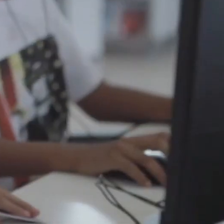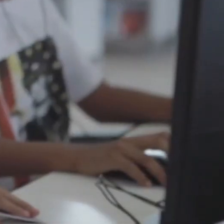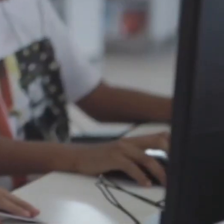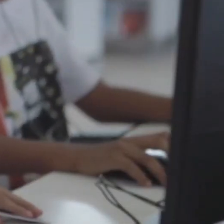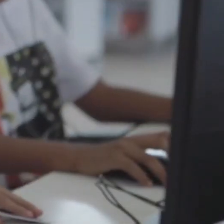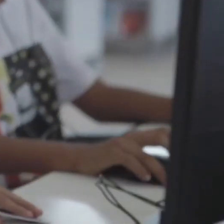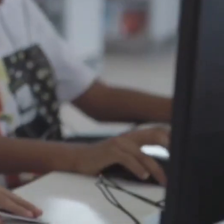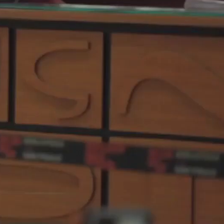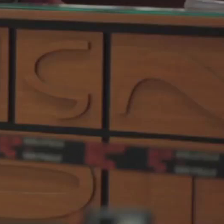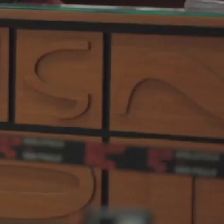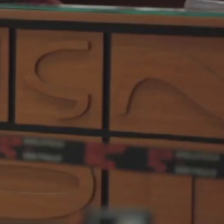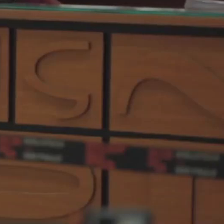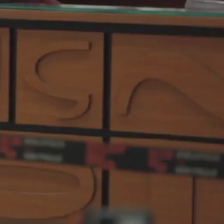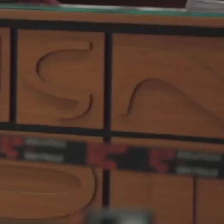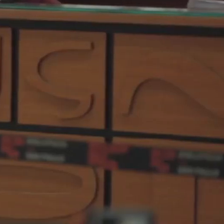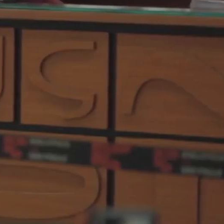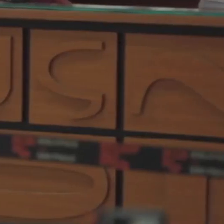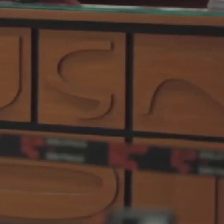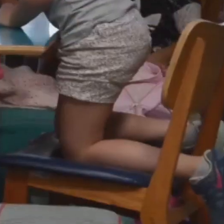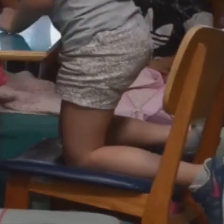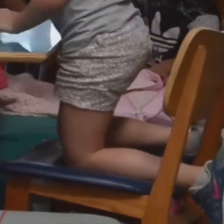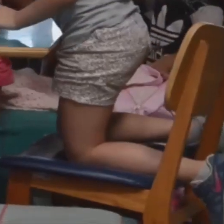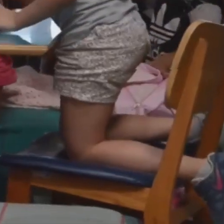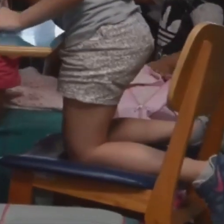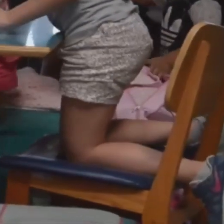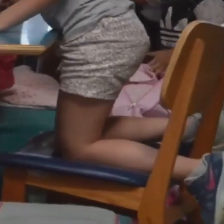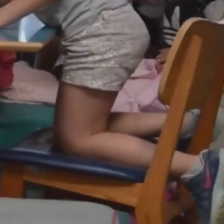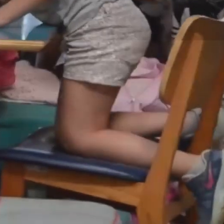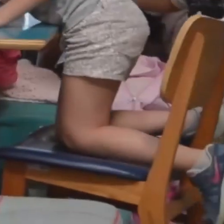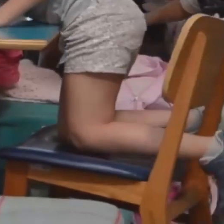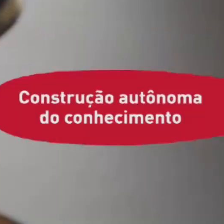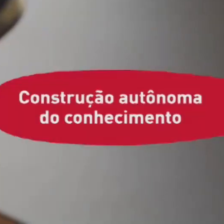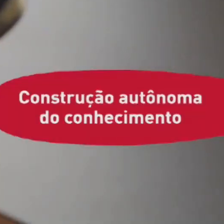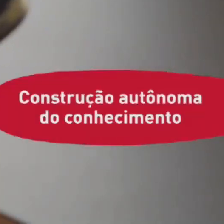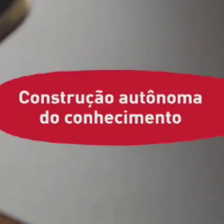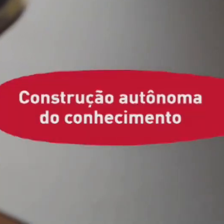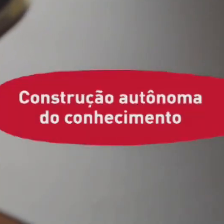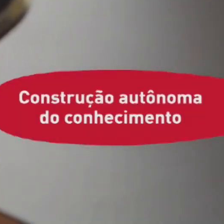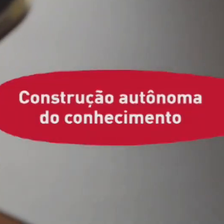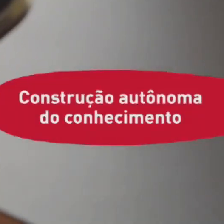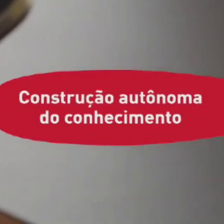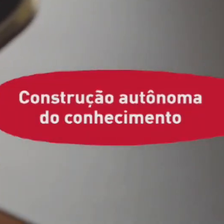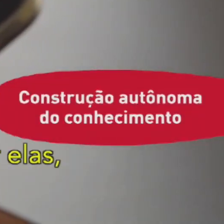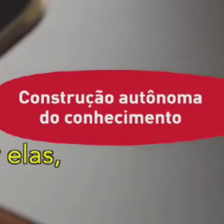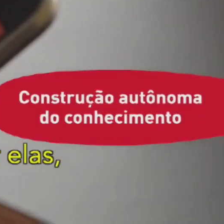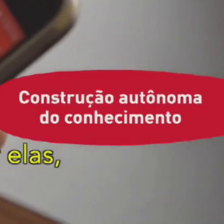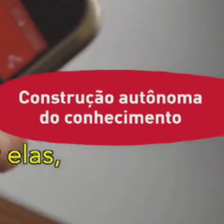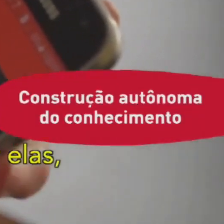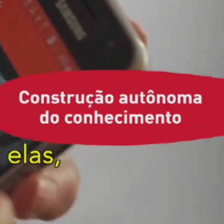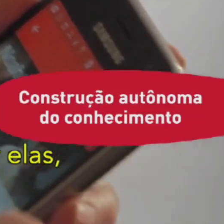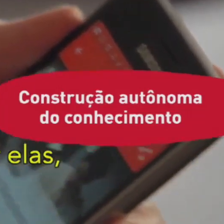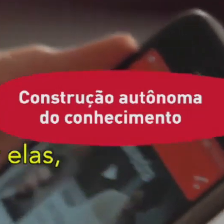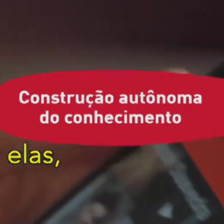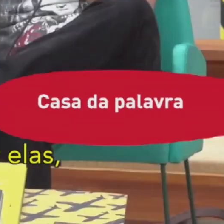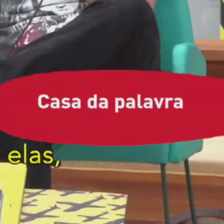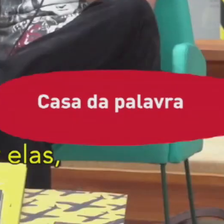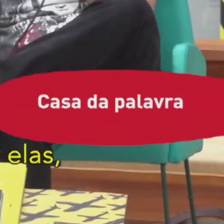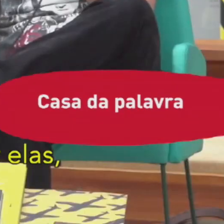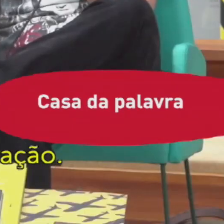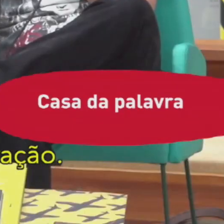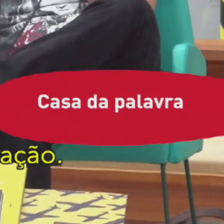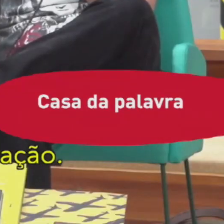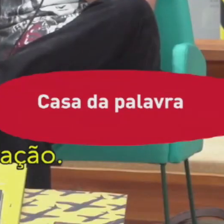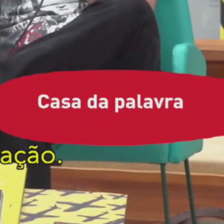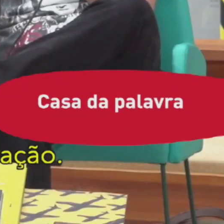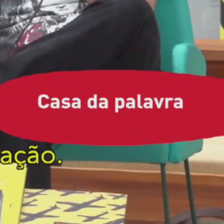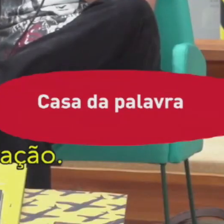Nossas bibliotecas estão em constante transformação, como todo ser vivo. Elas se renovam diariamente graças às pessoas que passam por